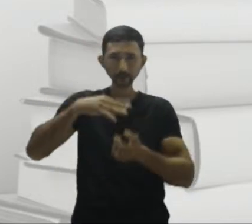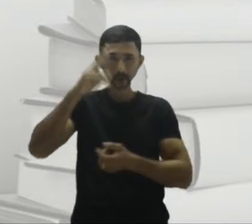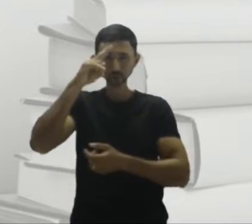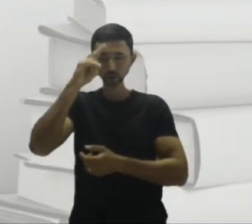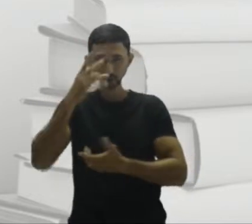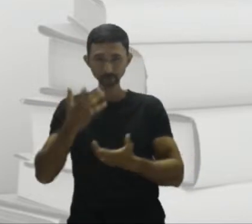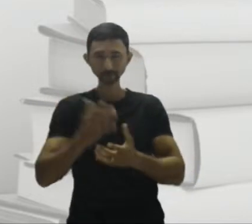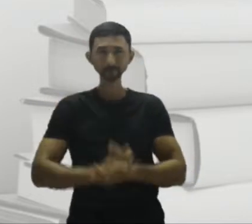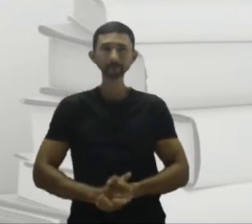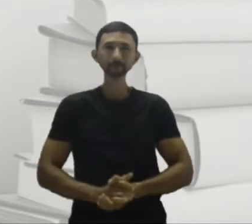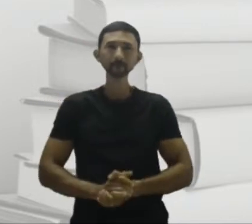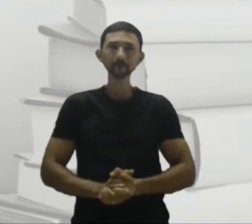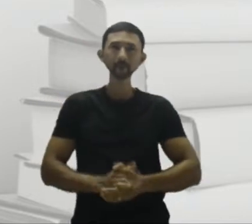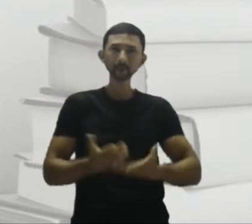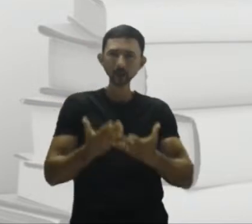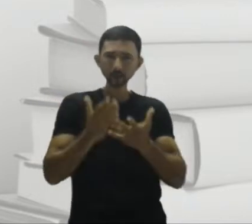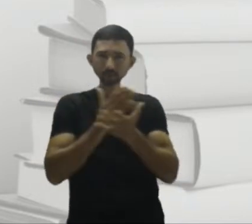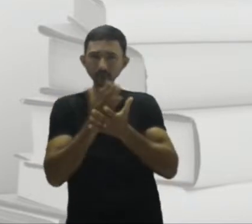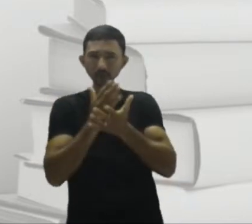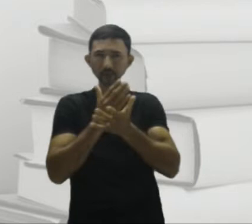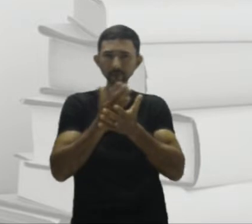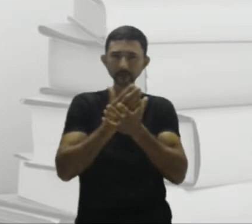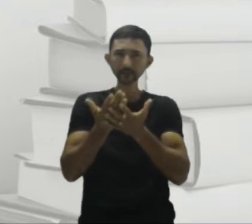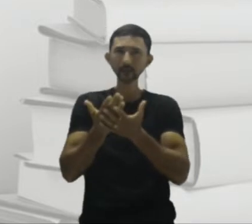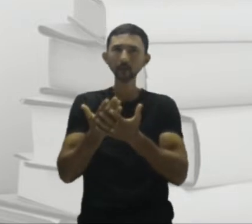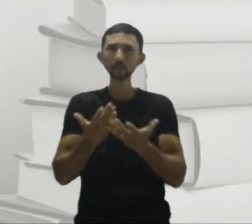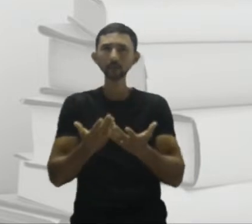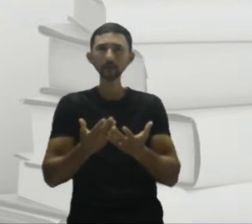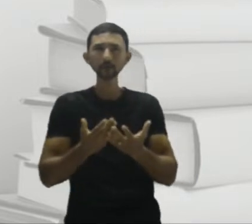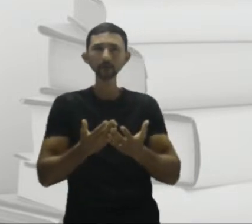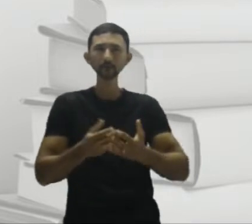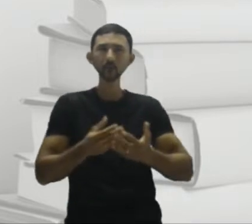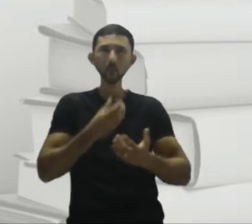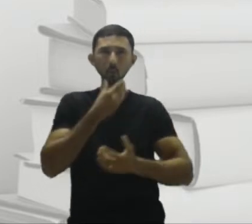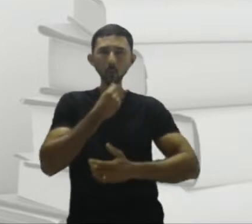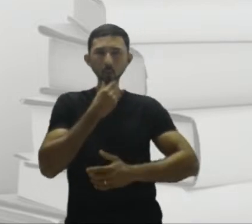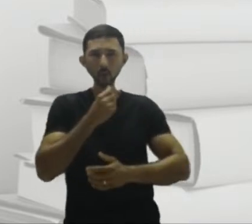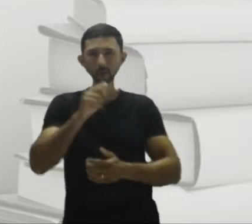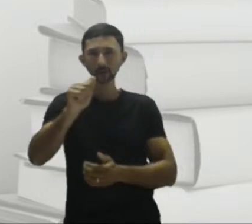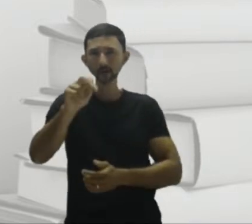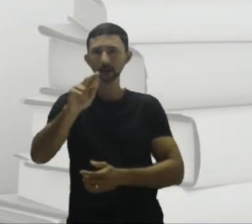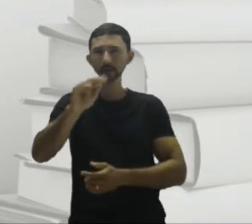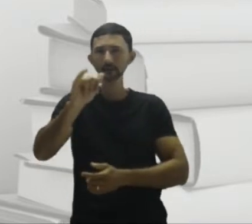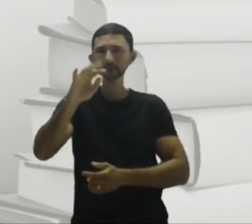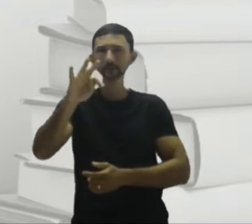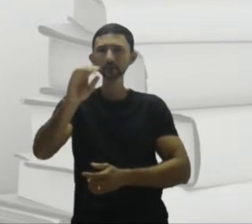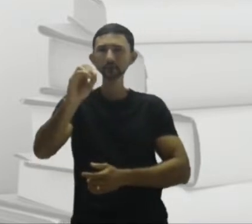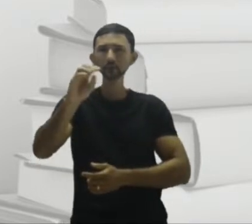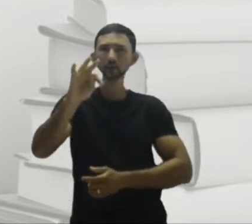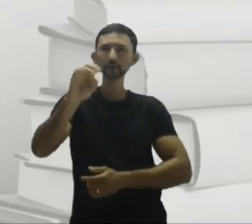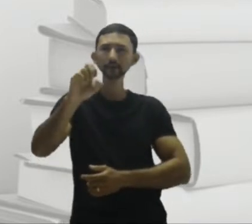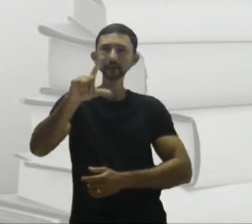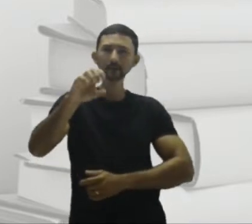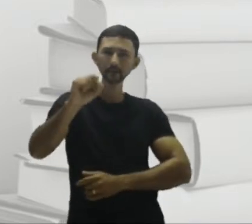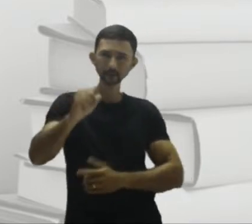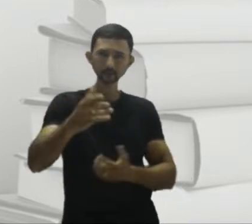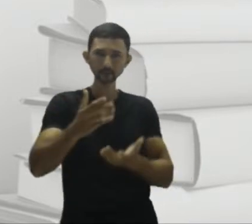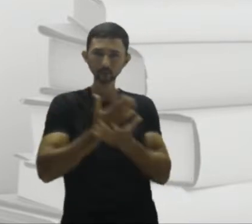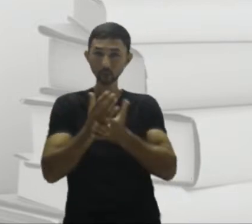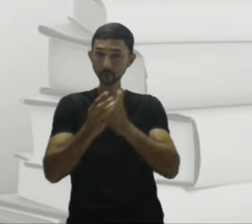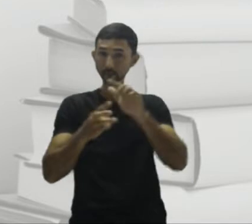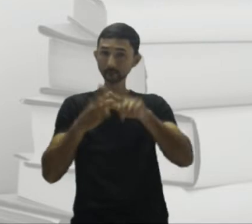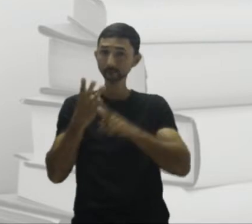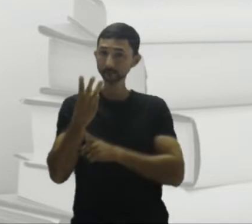Ali, na divisão feita por um homem chamado Aristóteles, ele dividiu os gêneros literários em 3